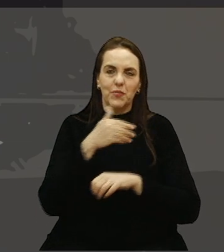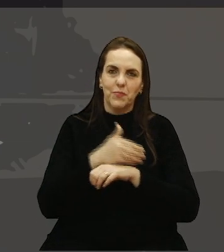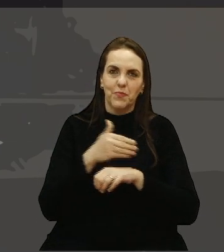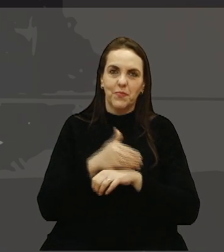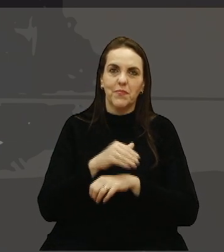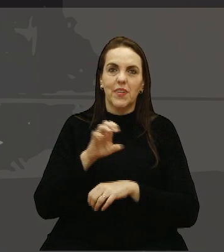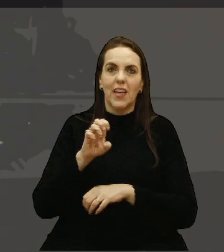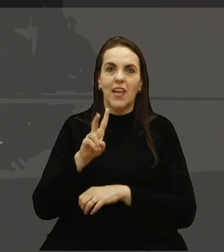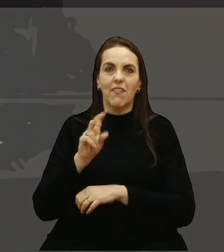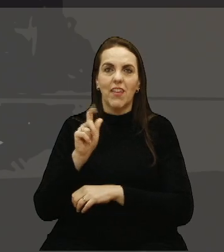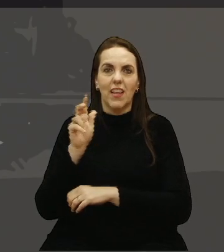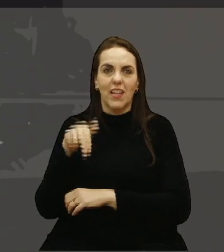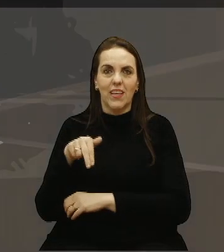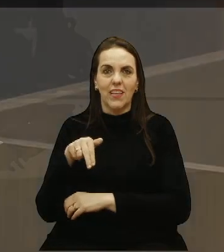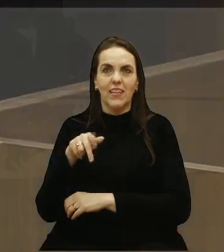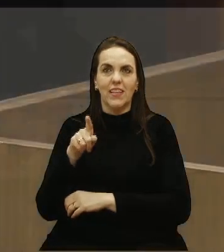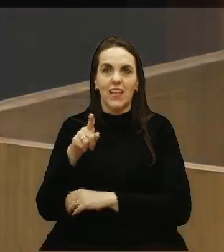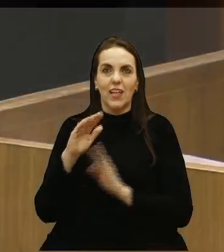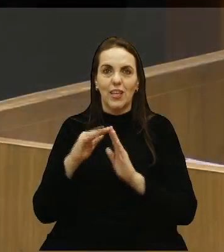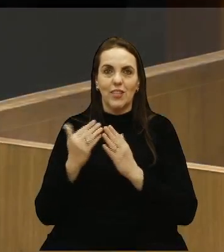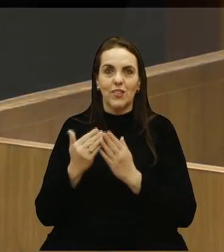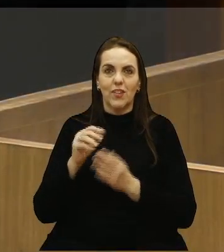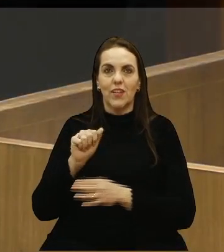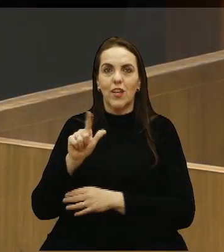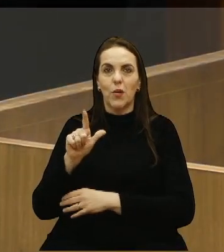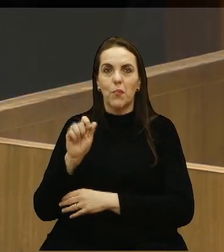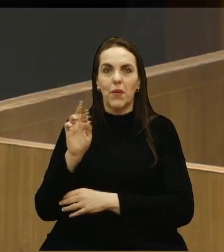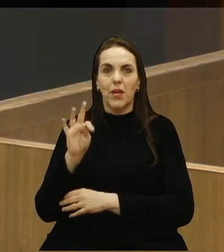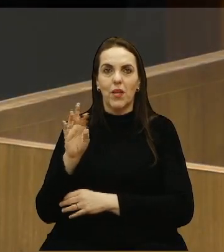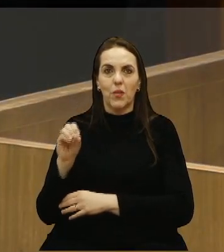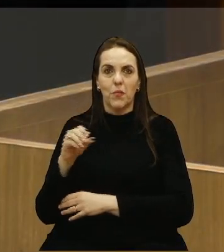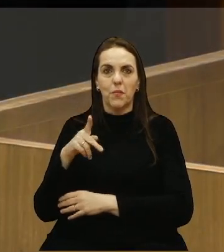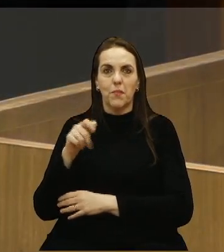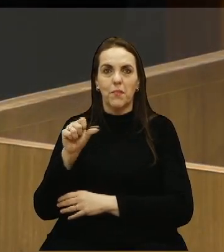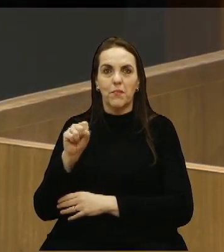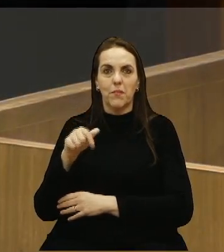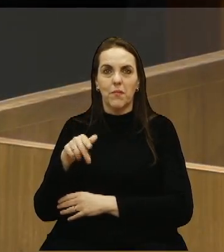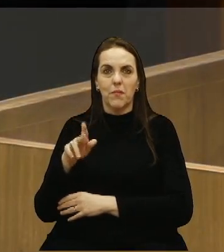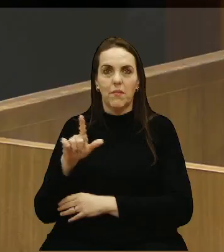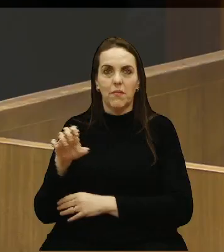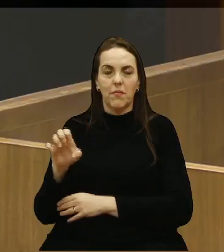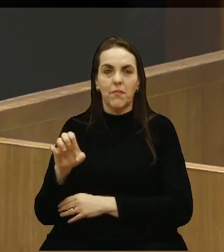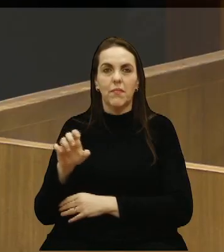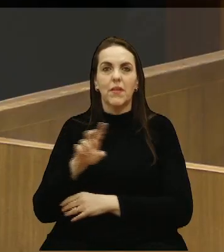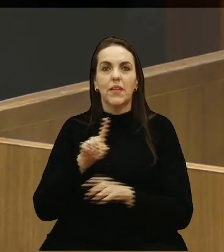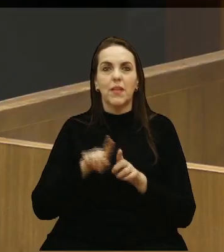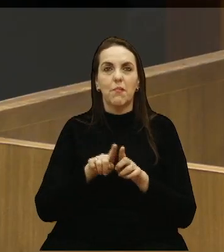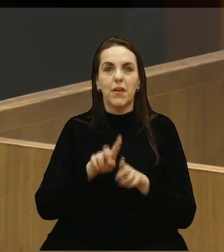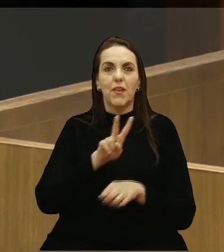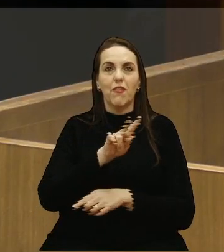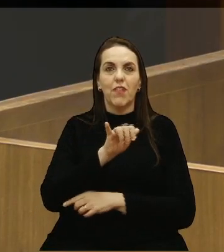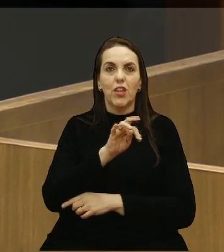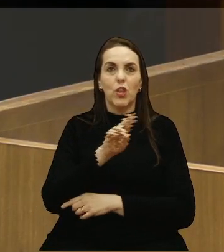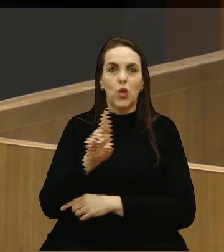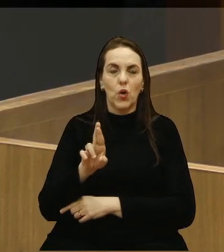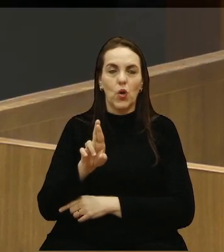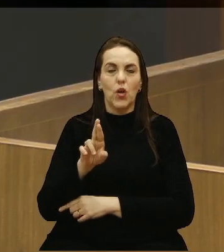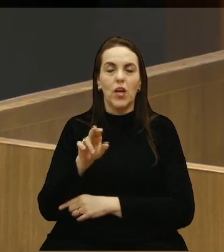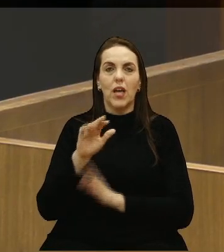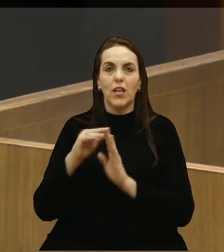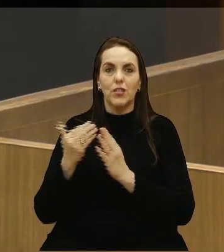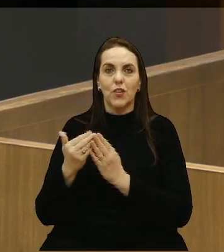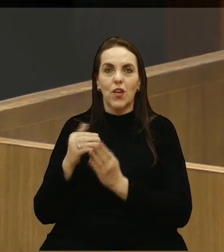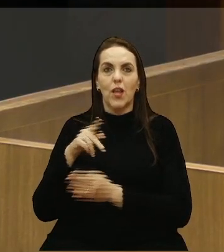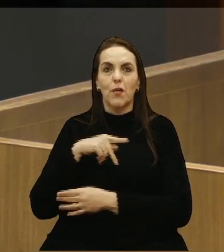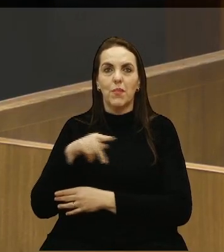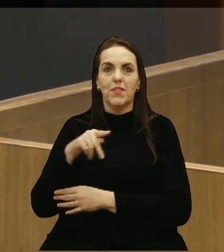Evelyn, que é lá da Escola Alberto Pasqualini, e o Vitor Ferreira dos Santos, da Escola Presidente Castelo